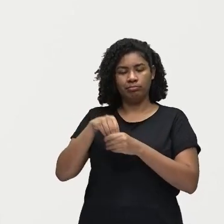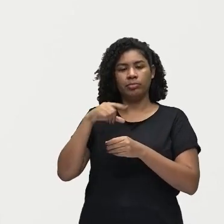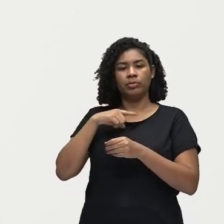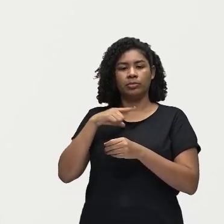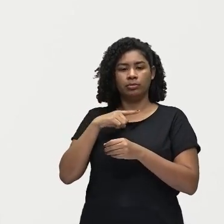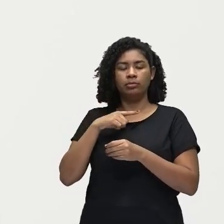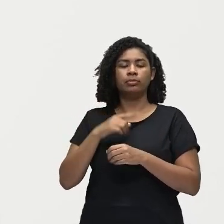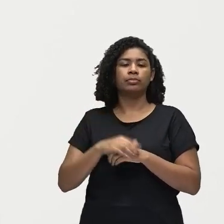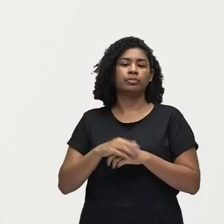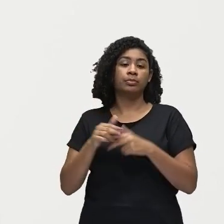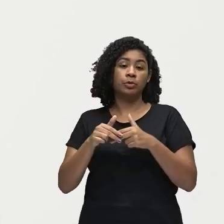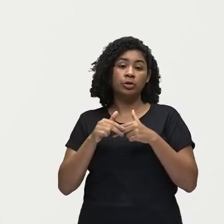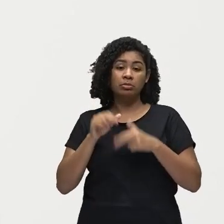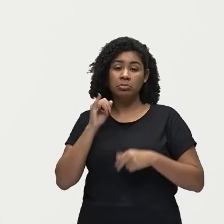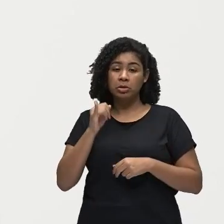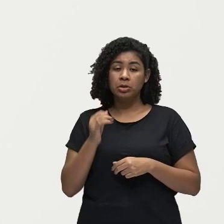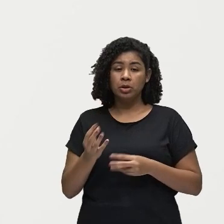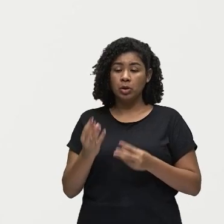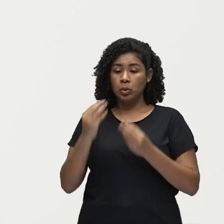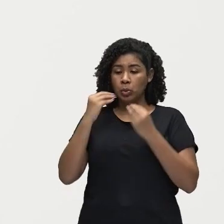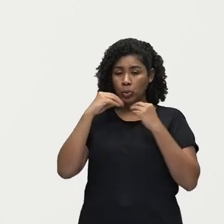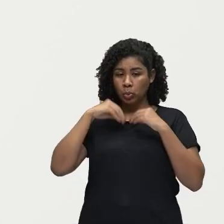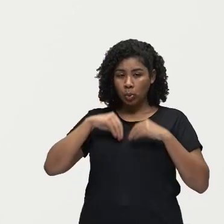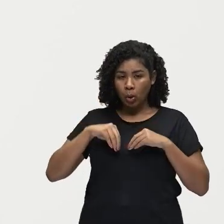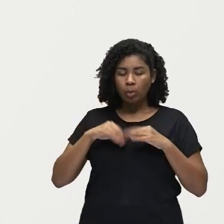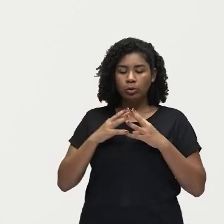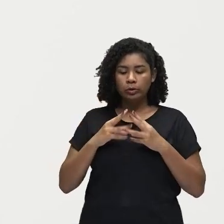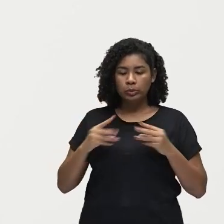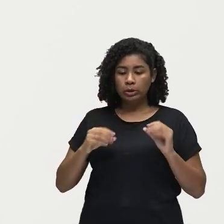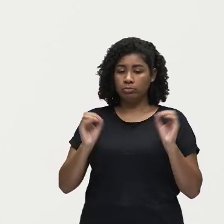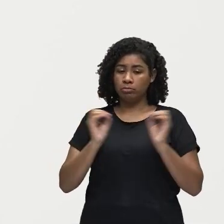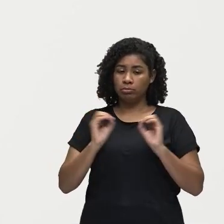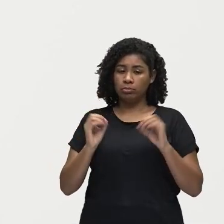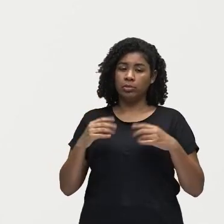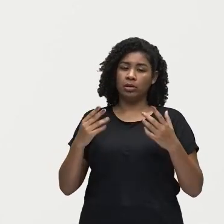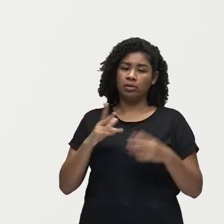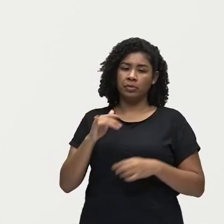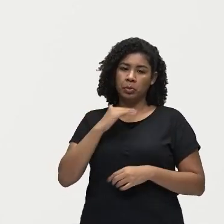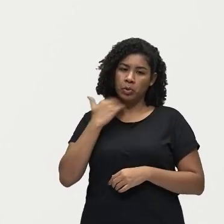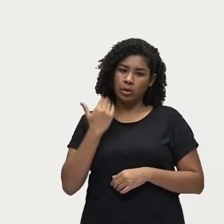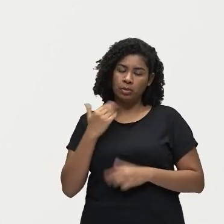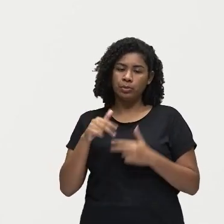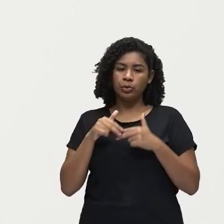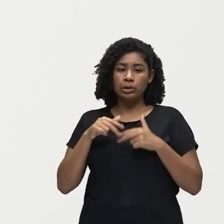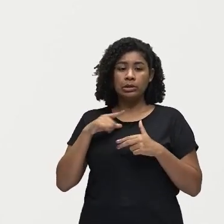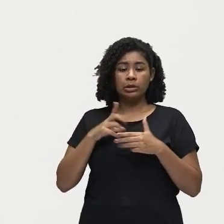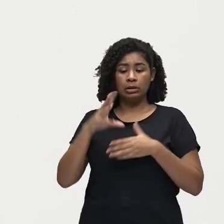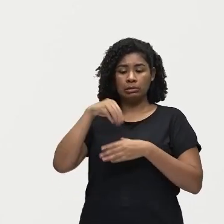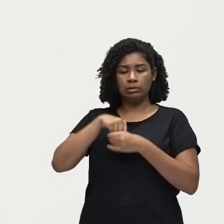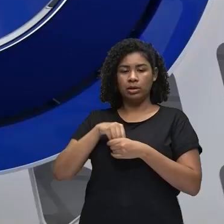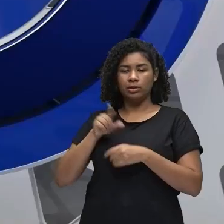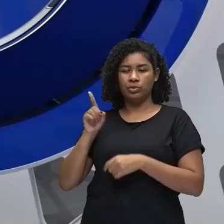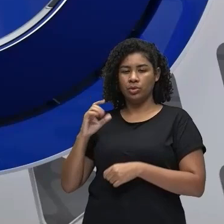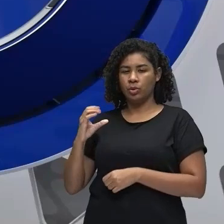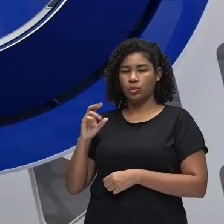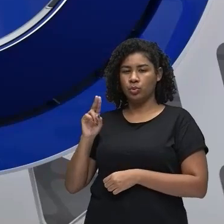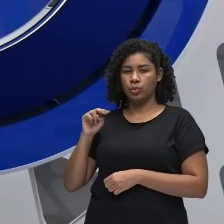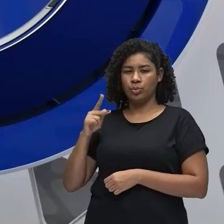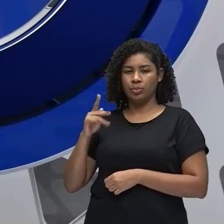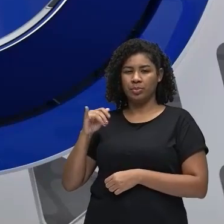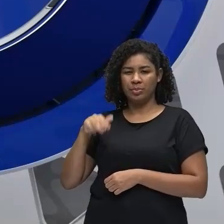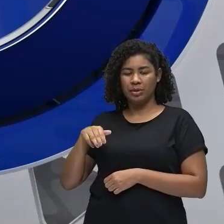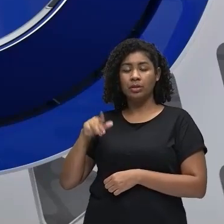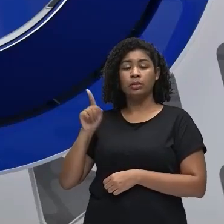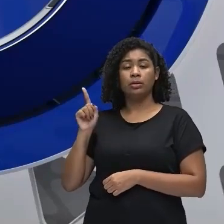e ele vai morrer. Então, dentro do cupim, o que há dentro do cupim é que auxilia, que